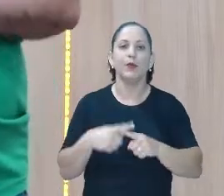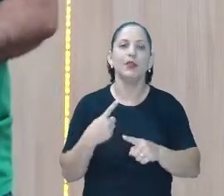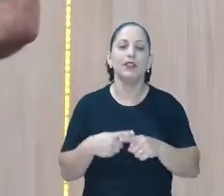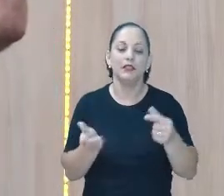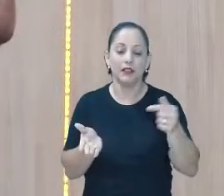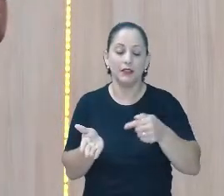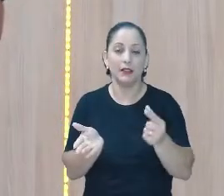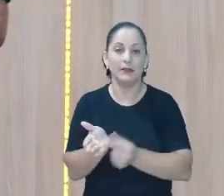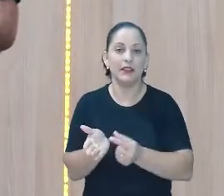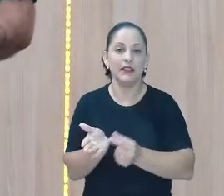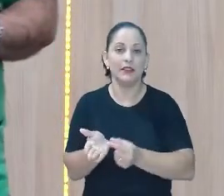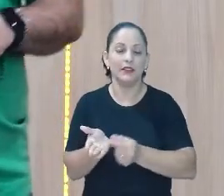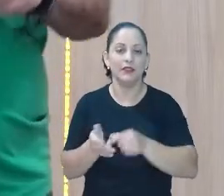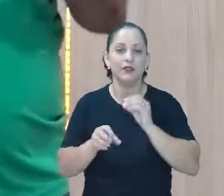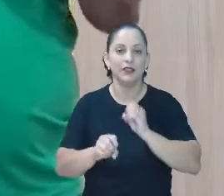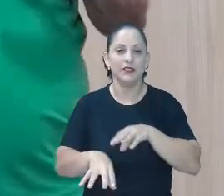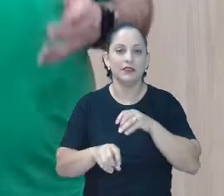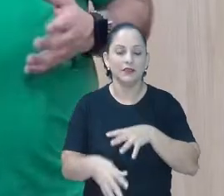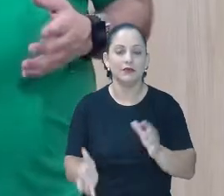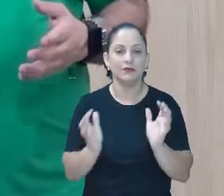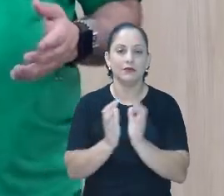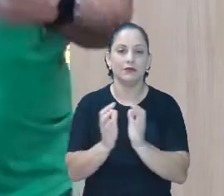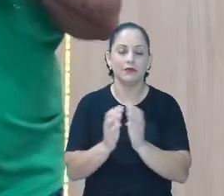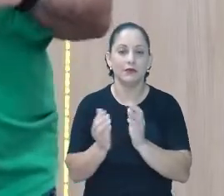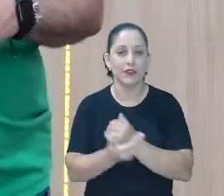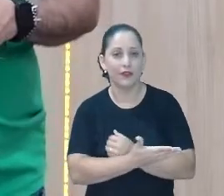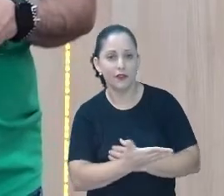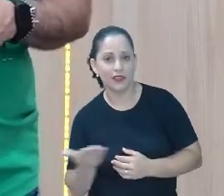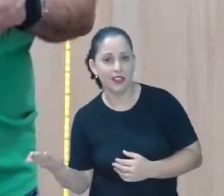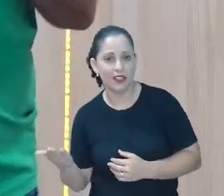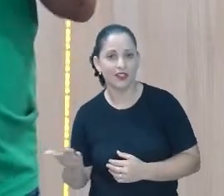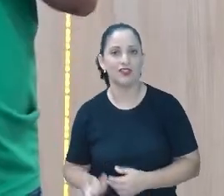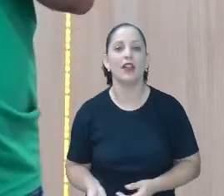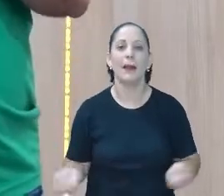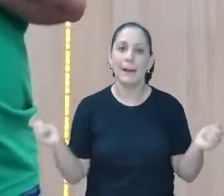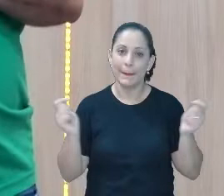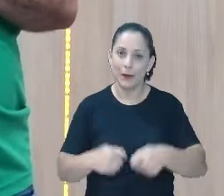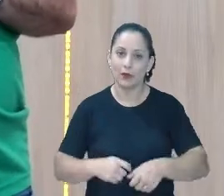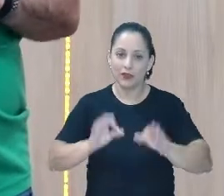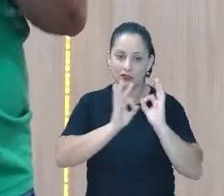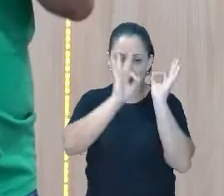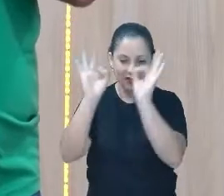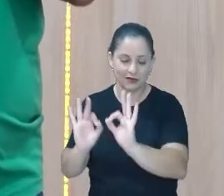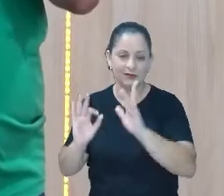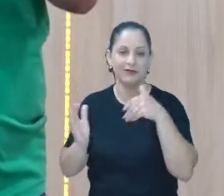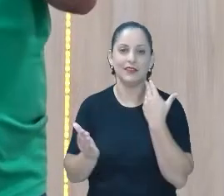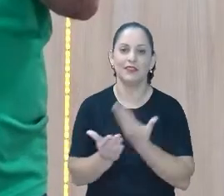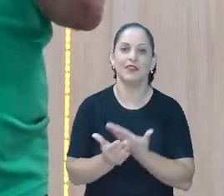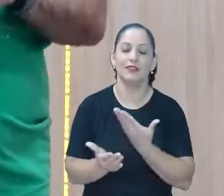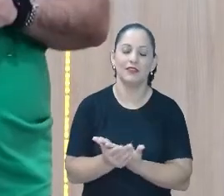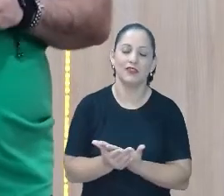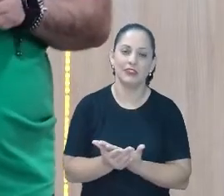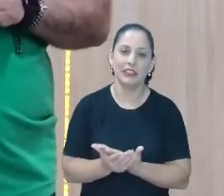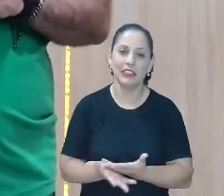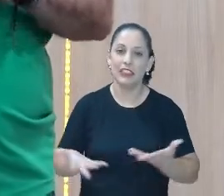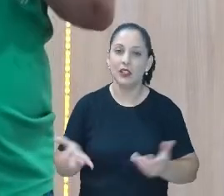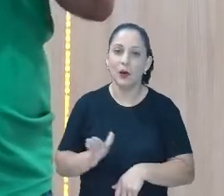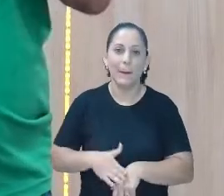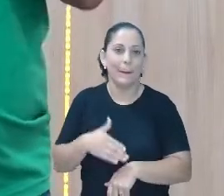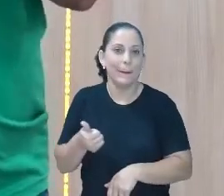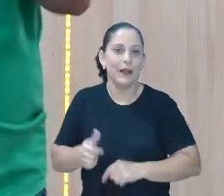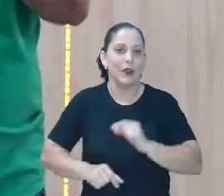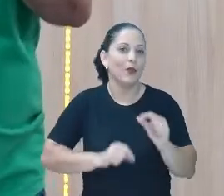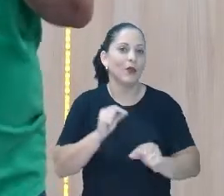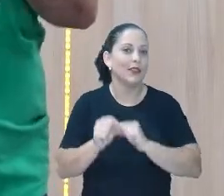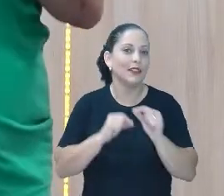Pelo aplicativo do Educa Recife, vocês têm acesso às aulas e o melhor, com